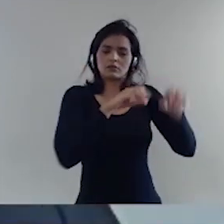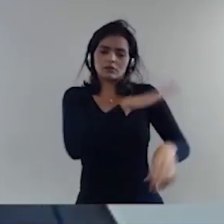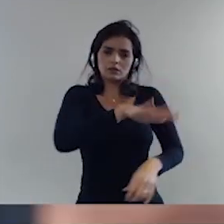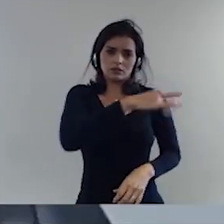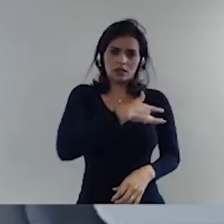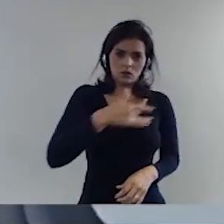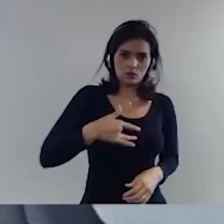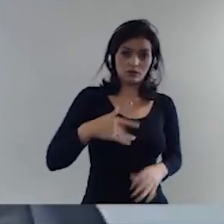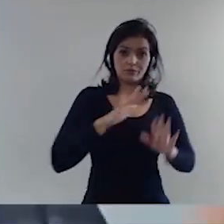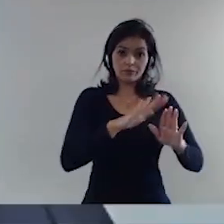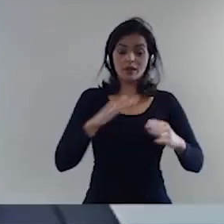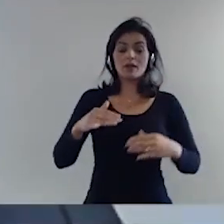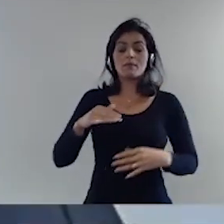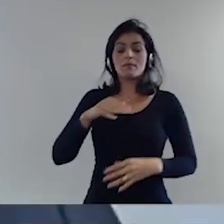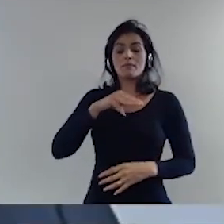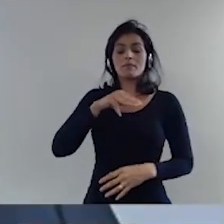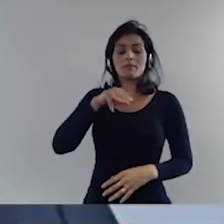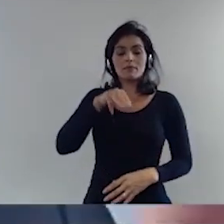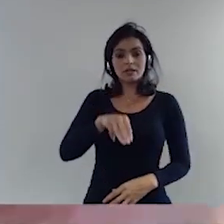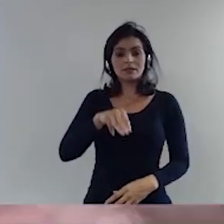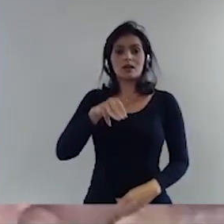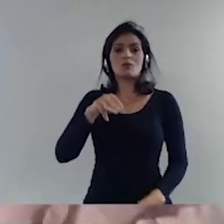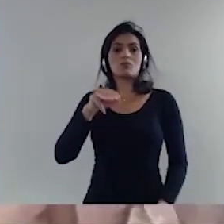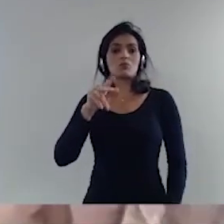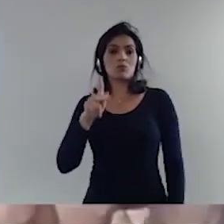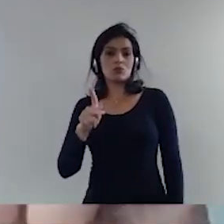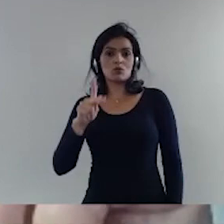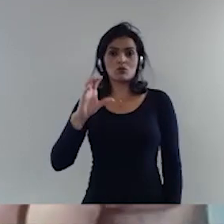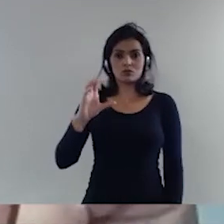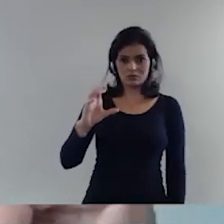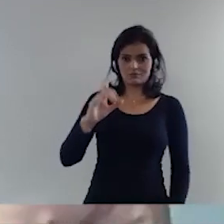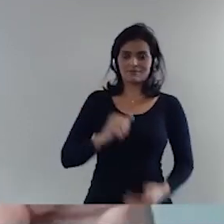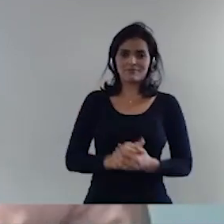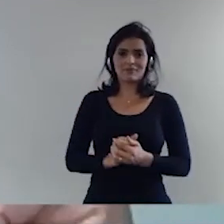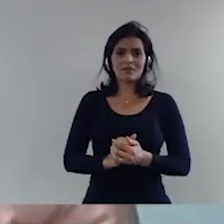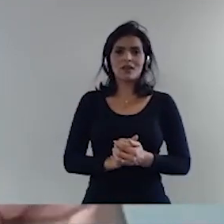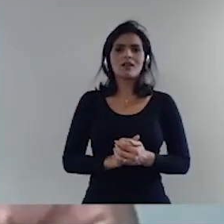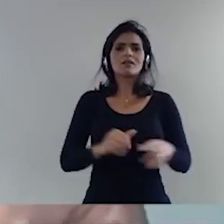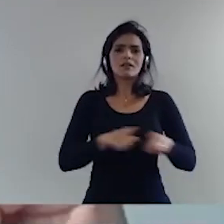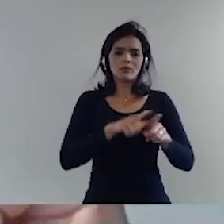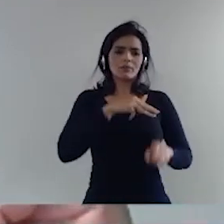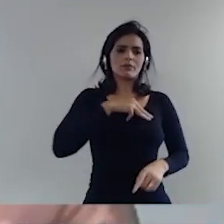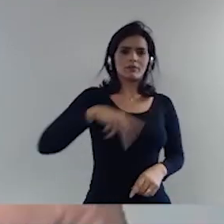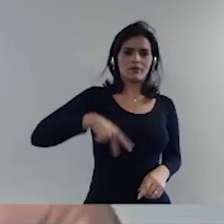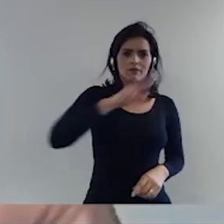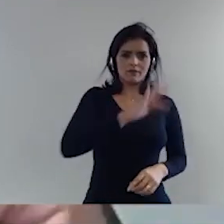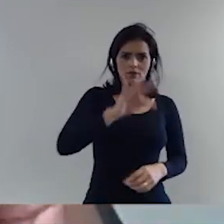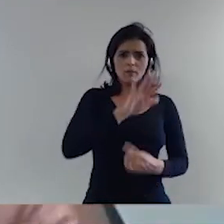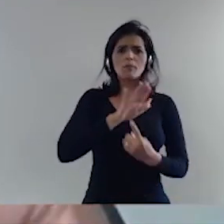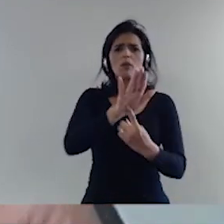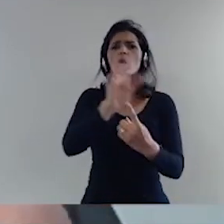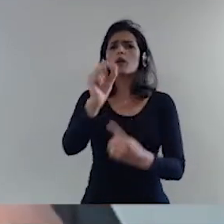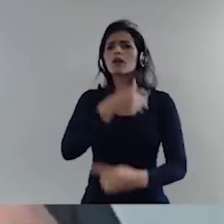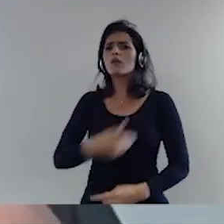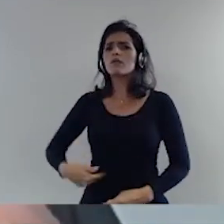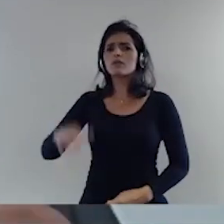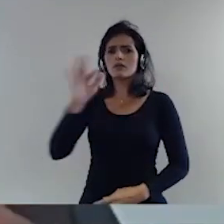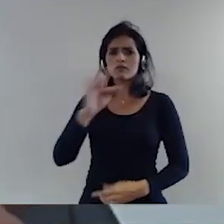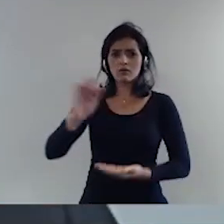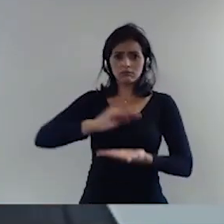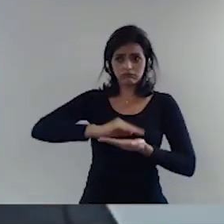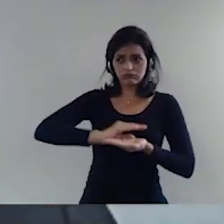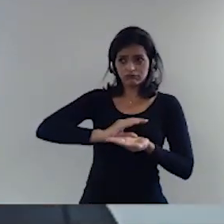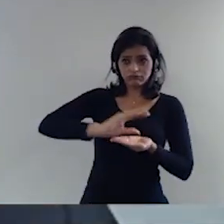Ministério Público de Contas e do Ministério Público Federal apontam que do orçamento federal com saúde,